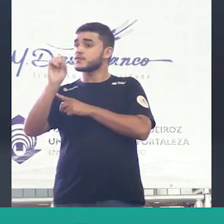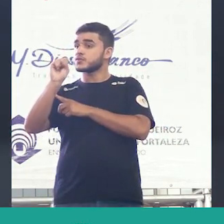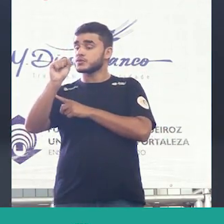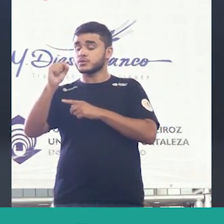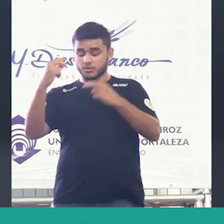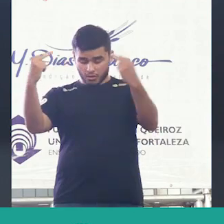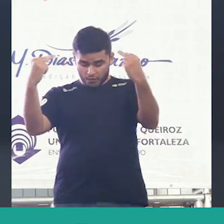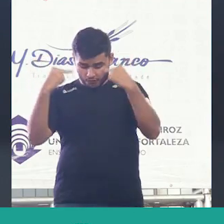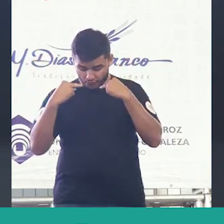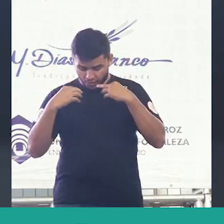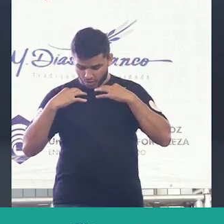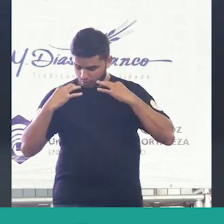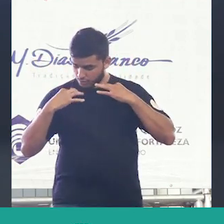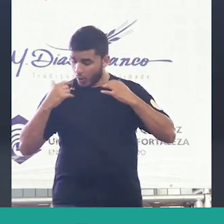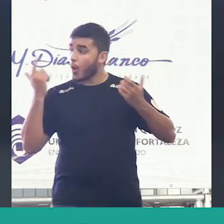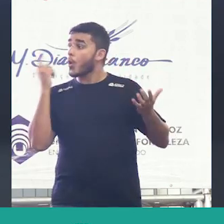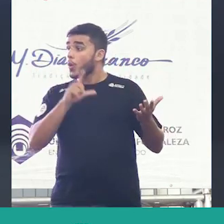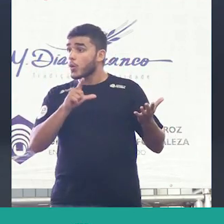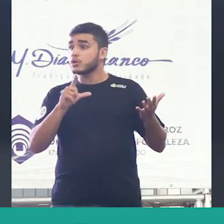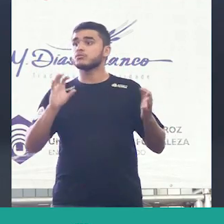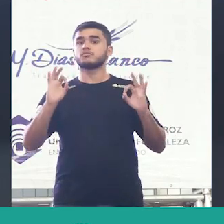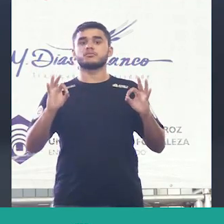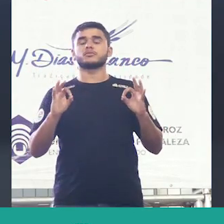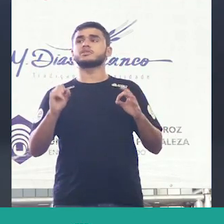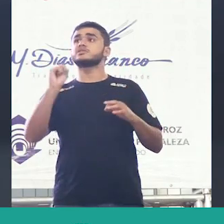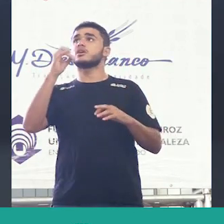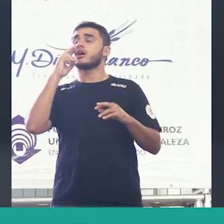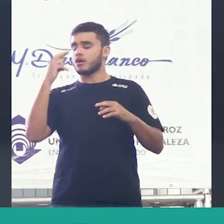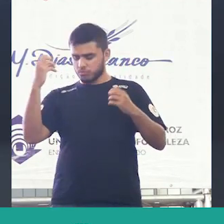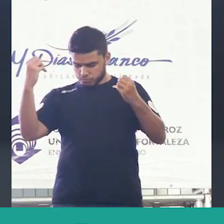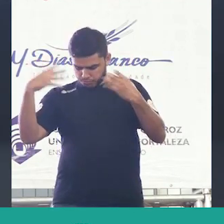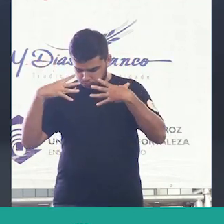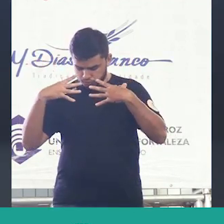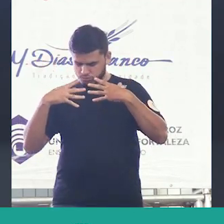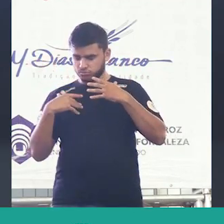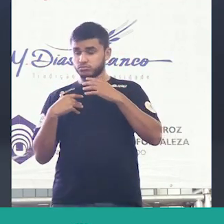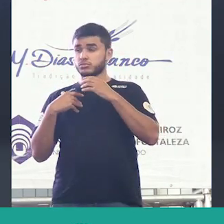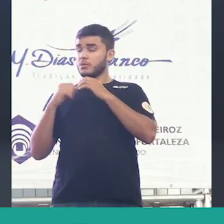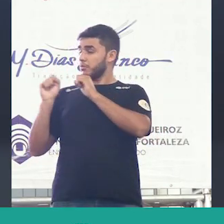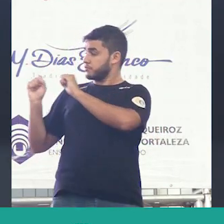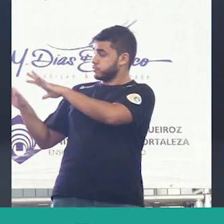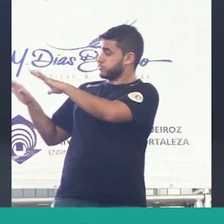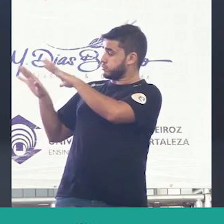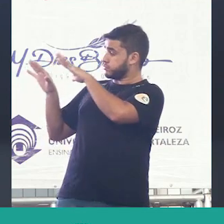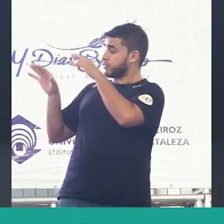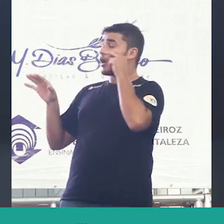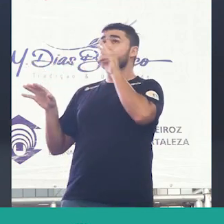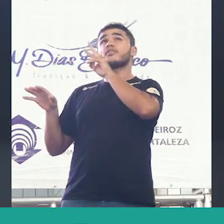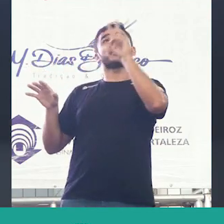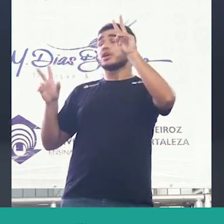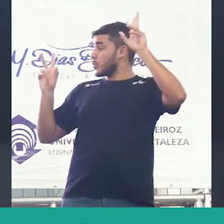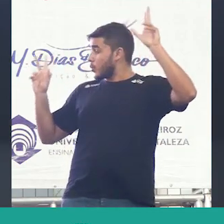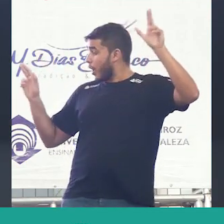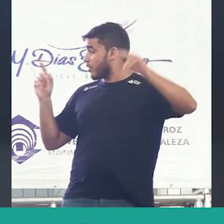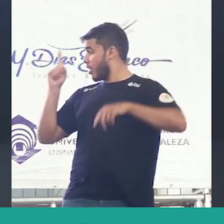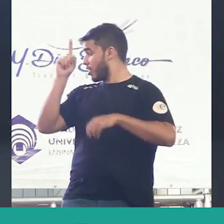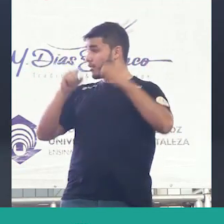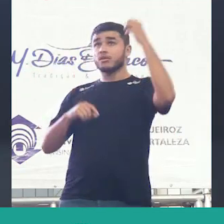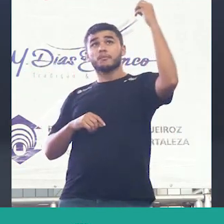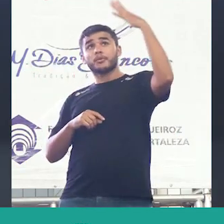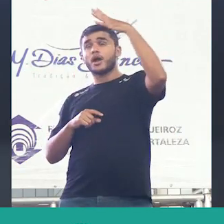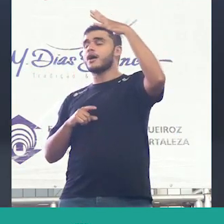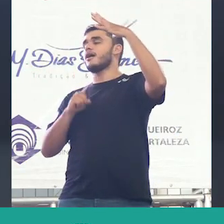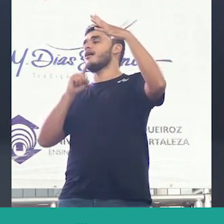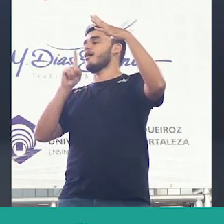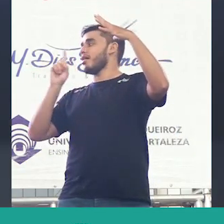você olhasse para a minha blusa e você estivesse vendo a imagem das lâmpadas, aí você iria dizer, é uma